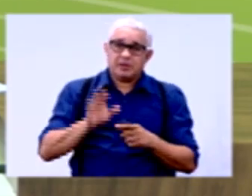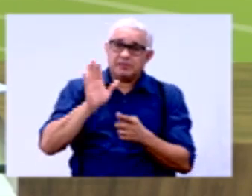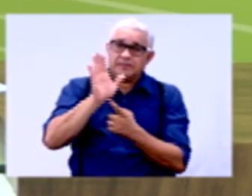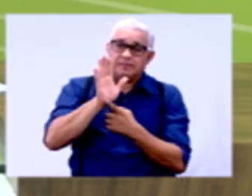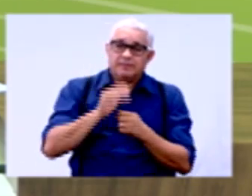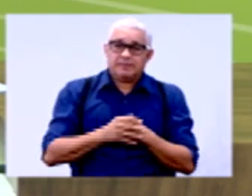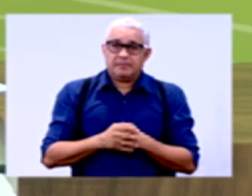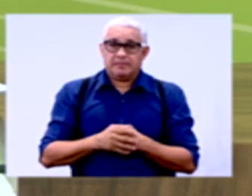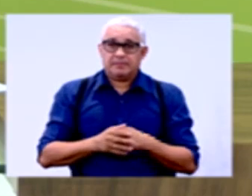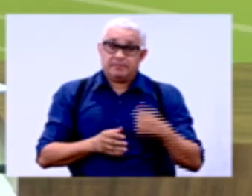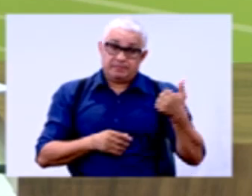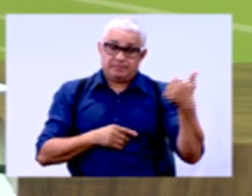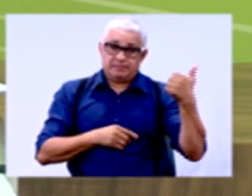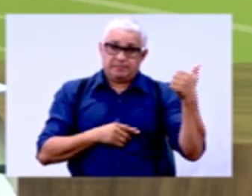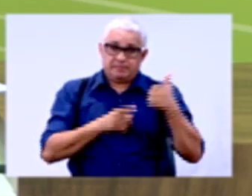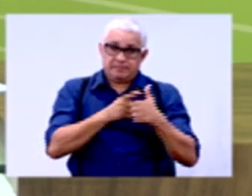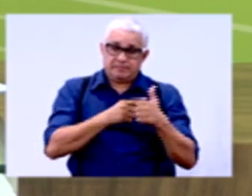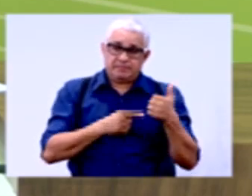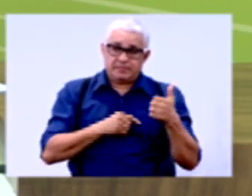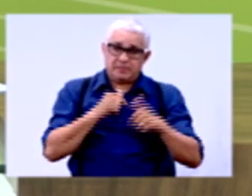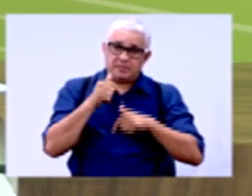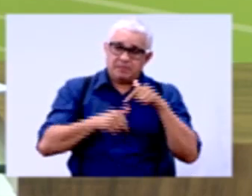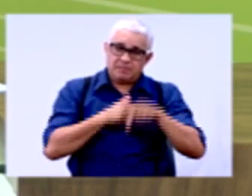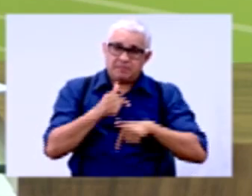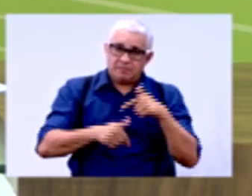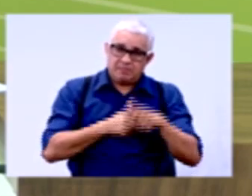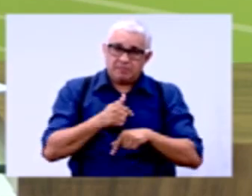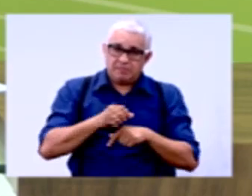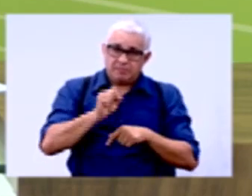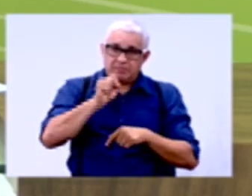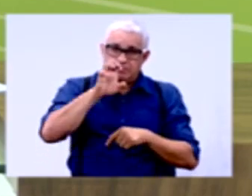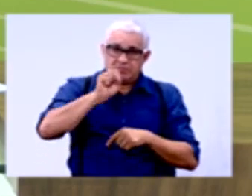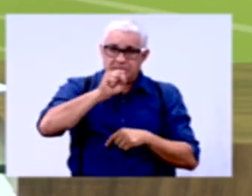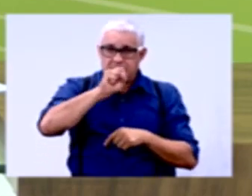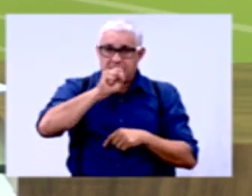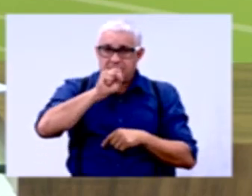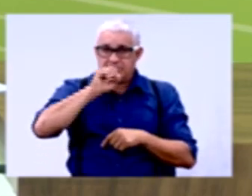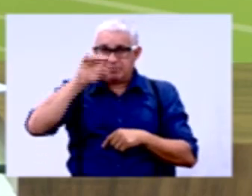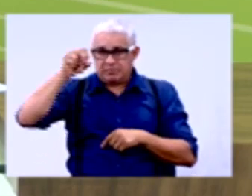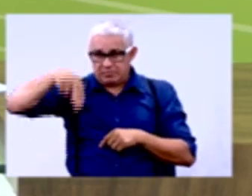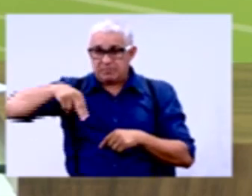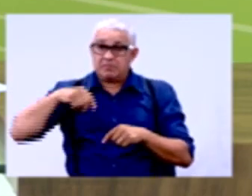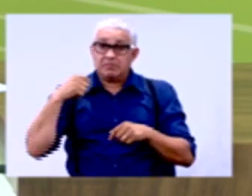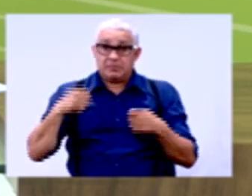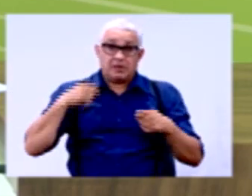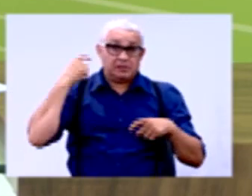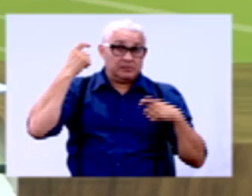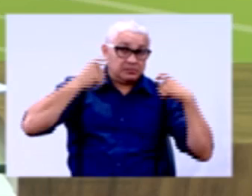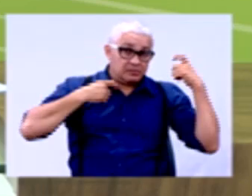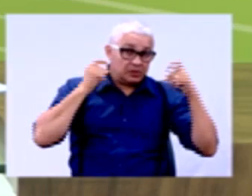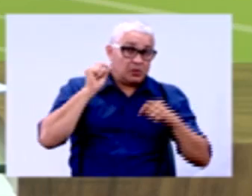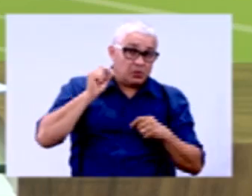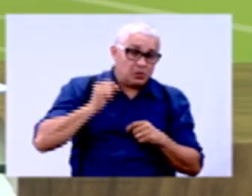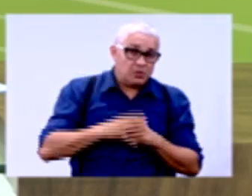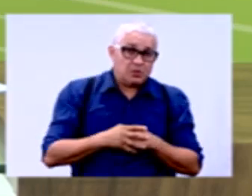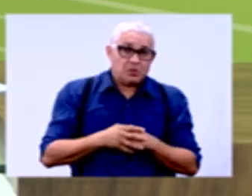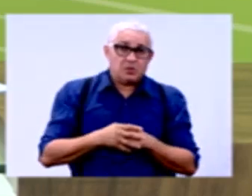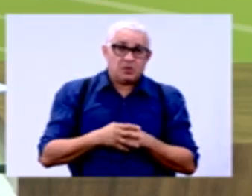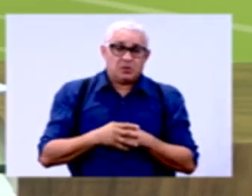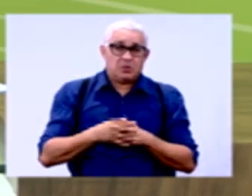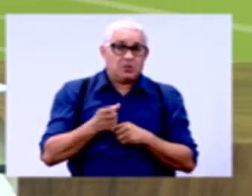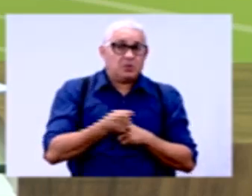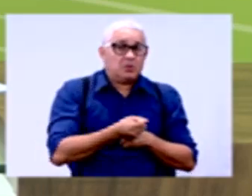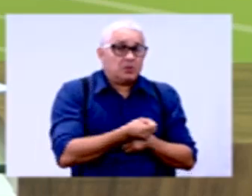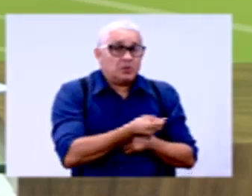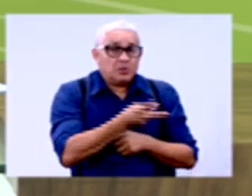apresentar. Primeiro, quando a gente trabalha com session, tem que se preocupar bastante com a quantidade